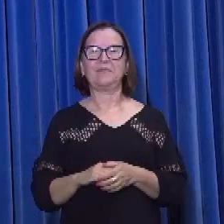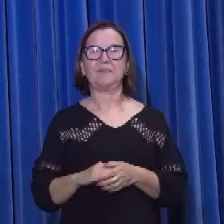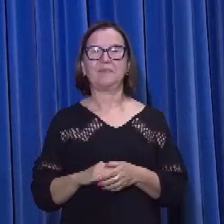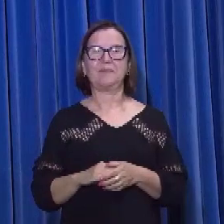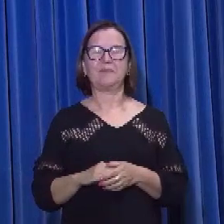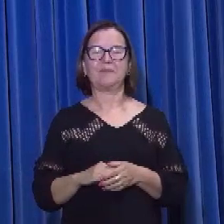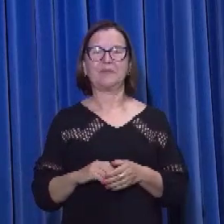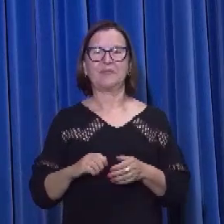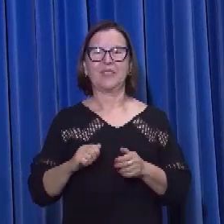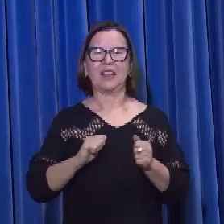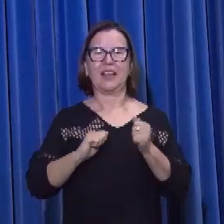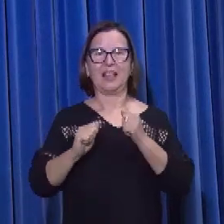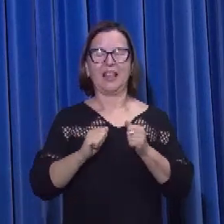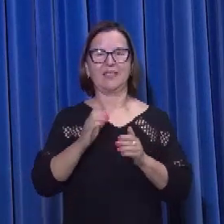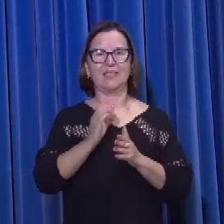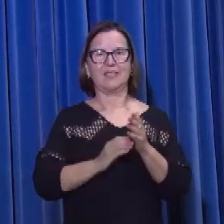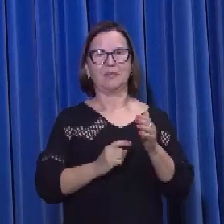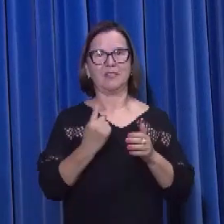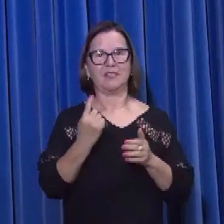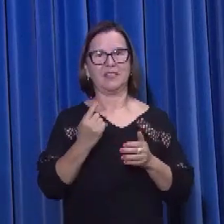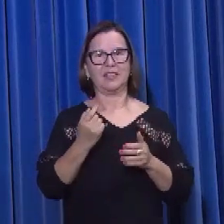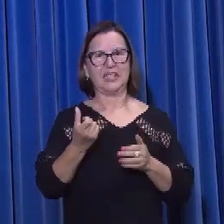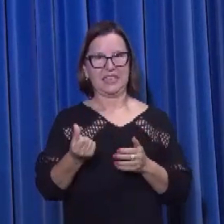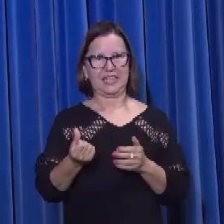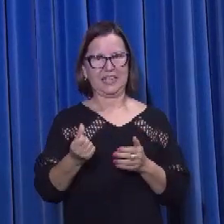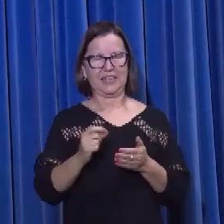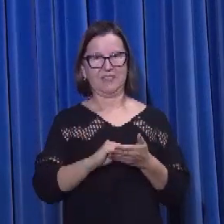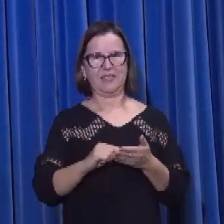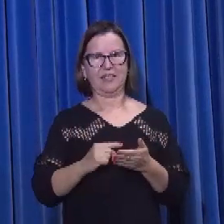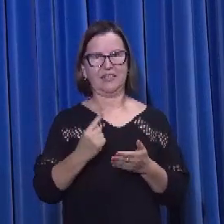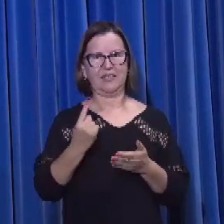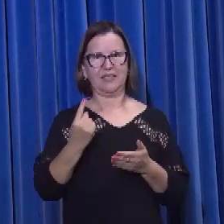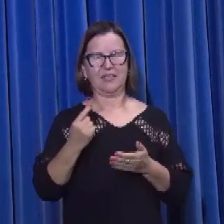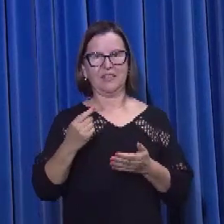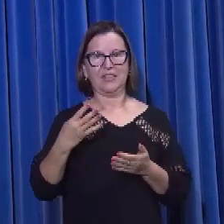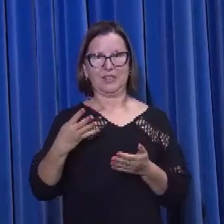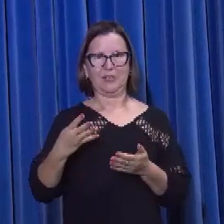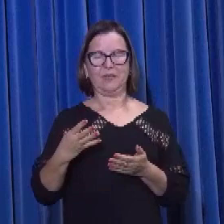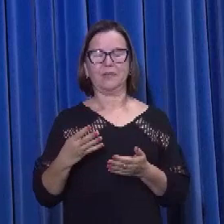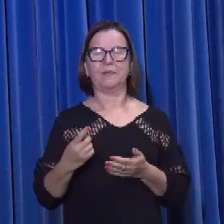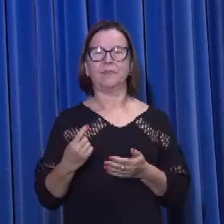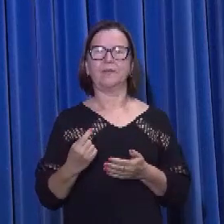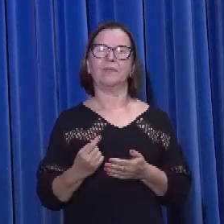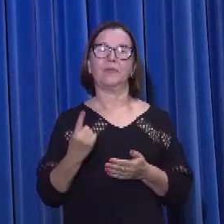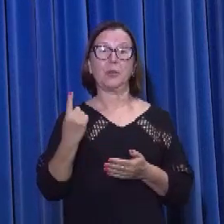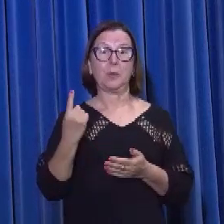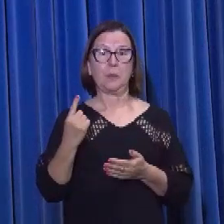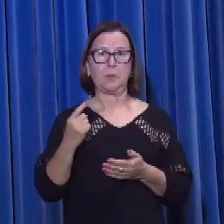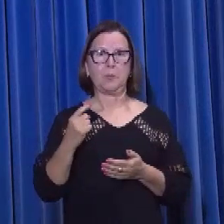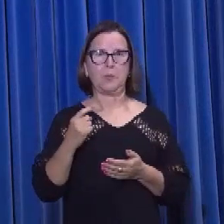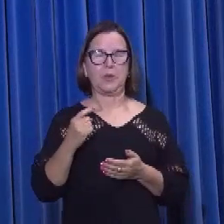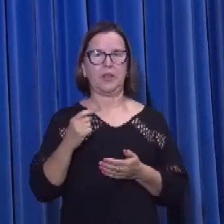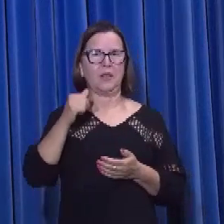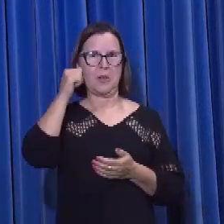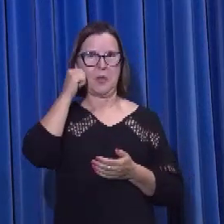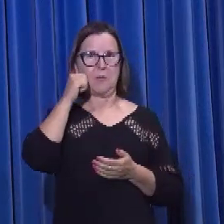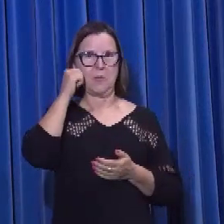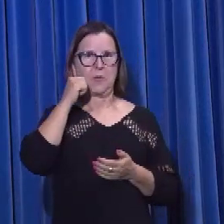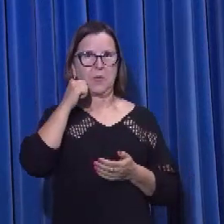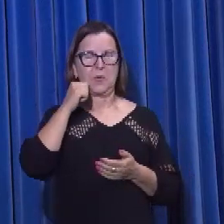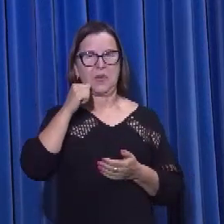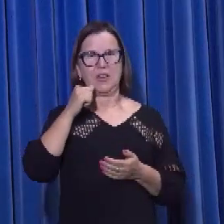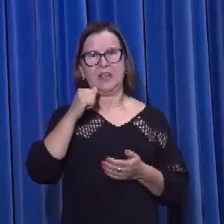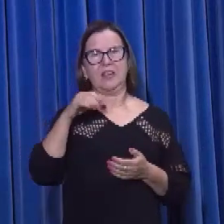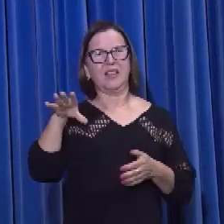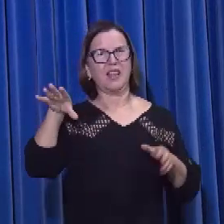16, 14. Uma das pessoas que ouviam a palavra era uma mulher temente a Deus chamada